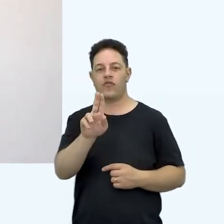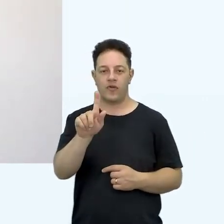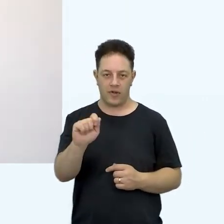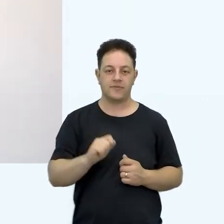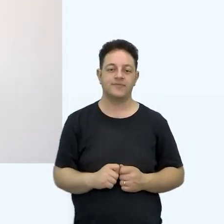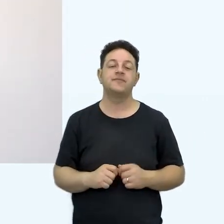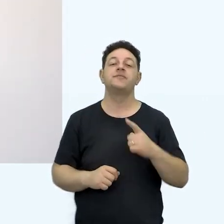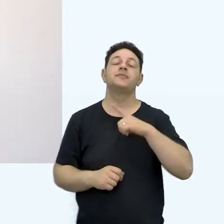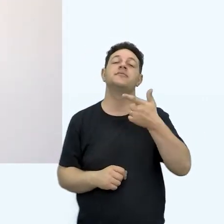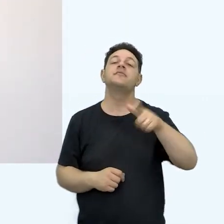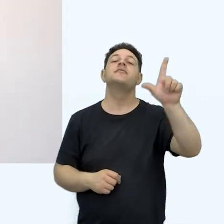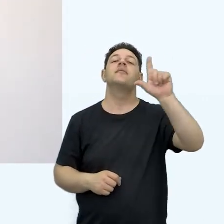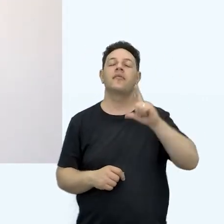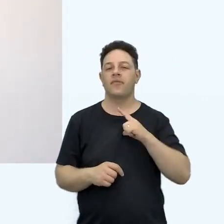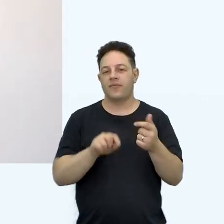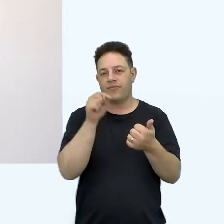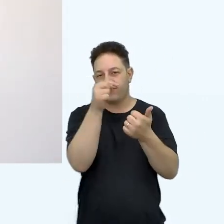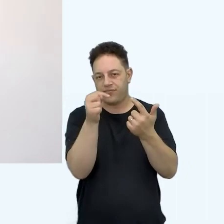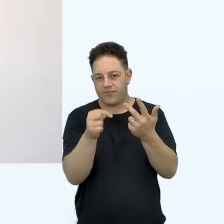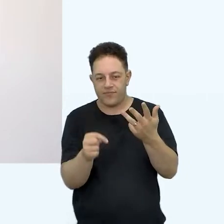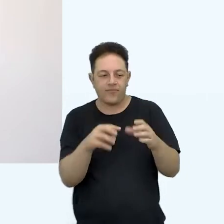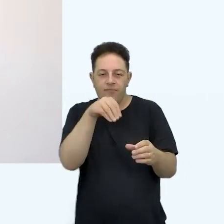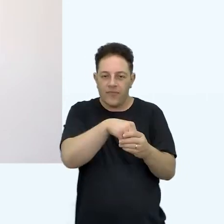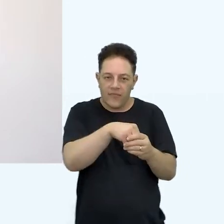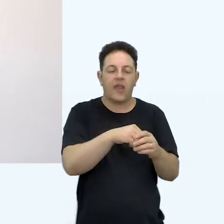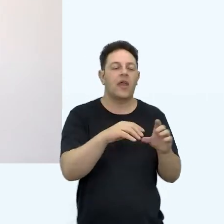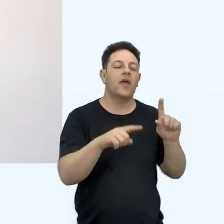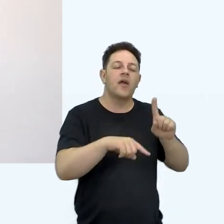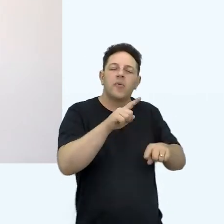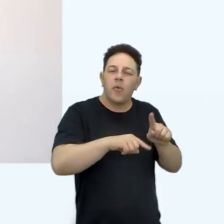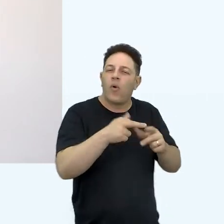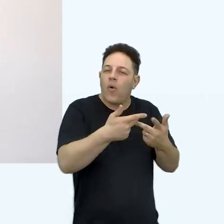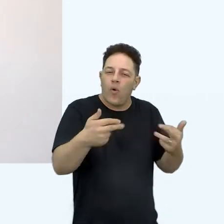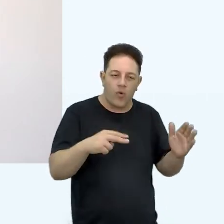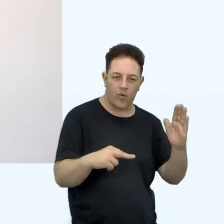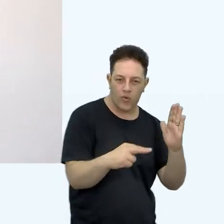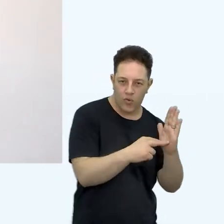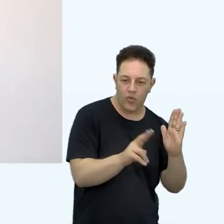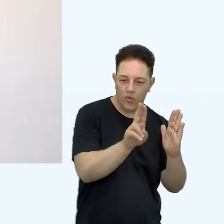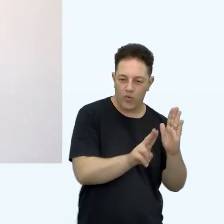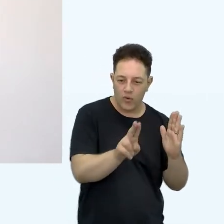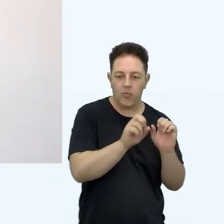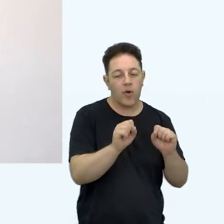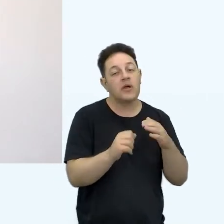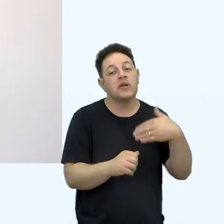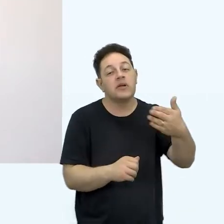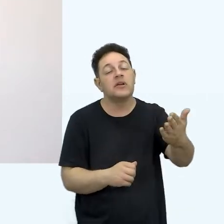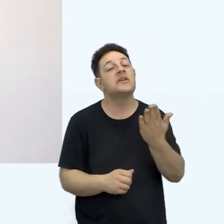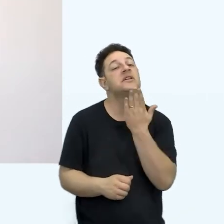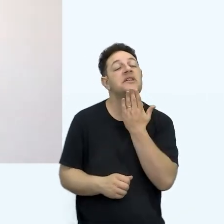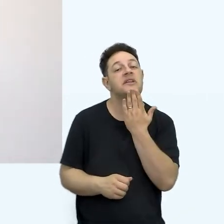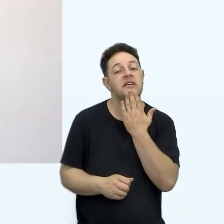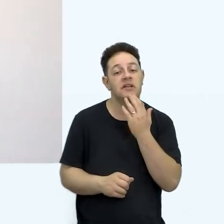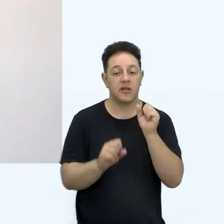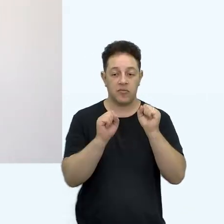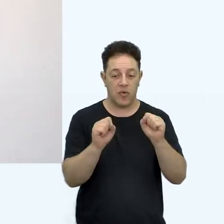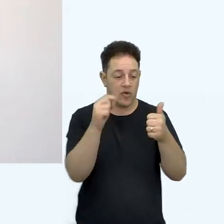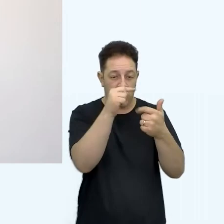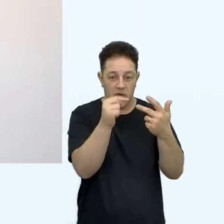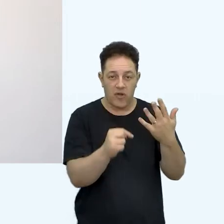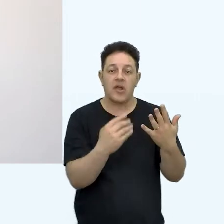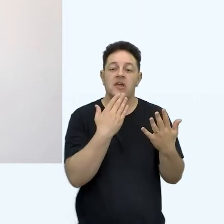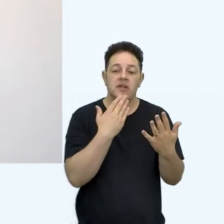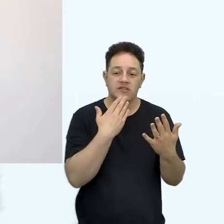componentes internos de um equipamento ou de um eletrodoméstico, um circuito em geral, que venham a apresentar defeito. Então eu posso ter algum componente elétrico